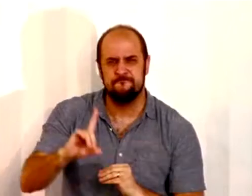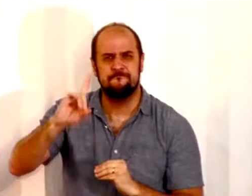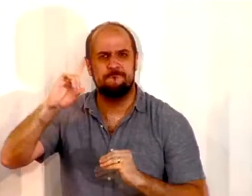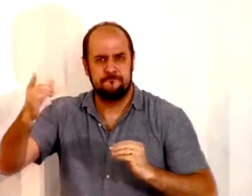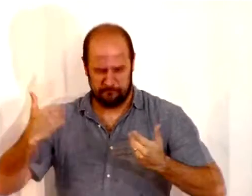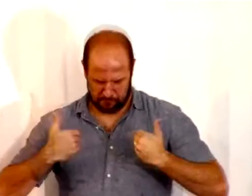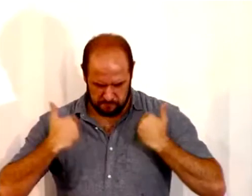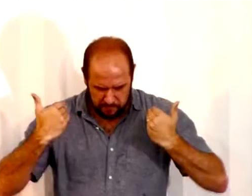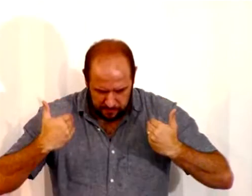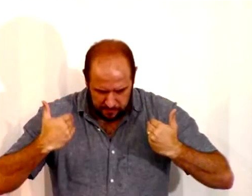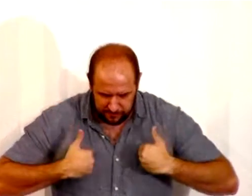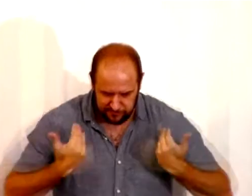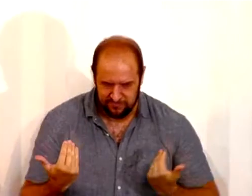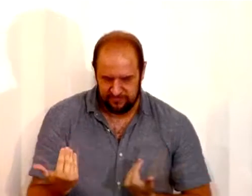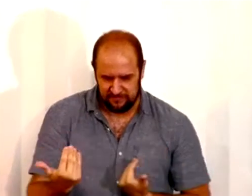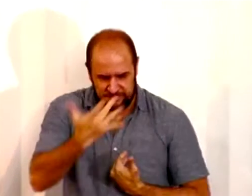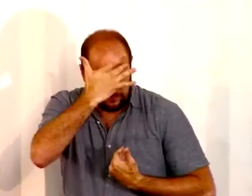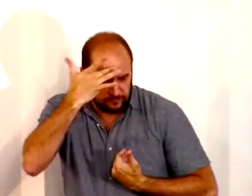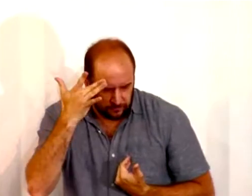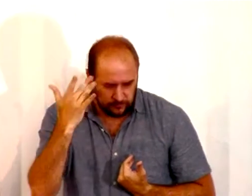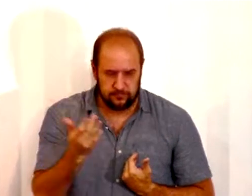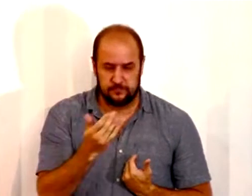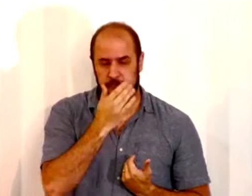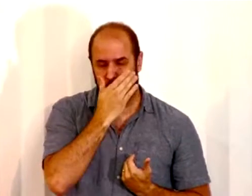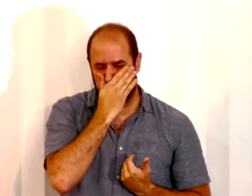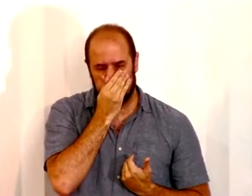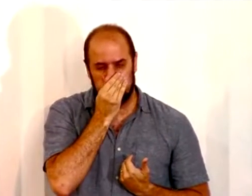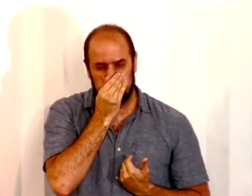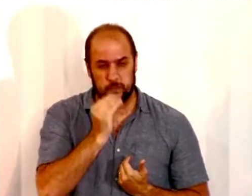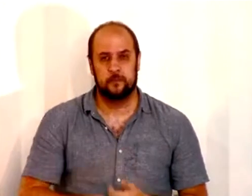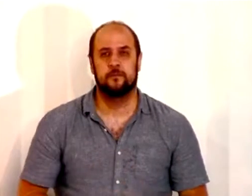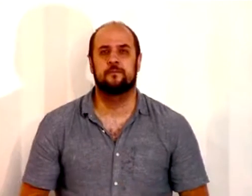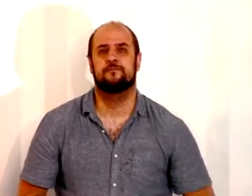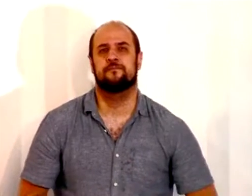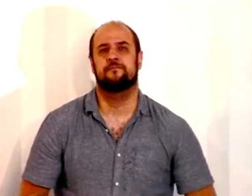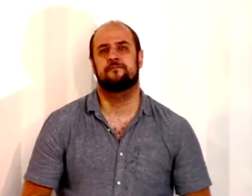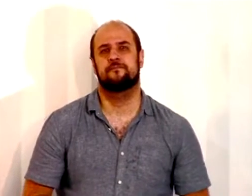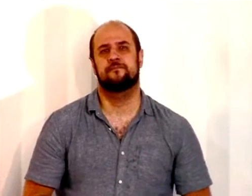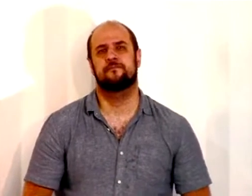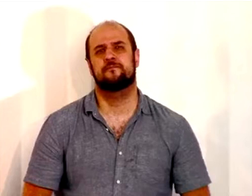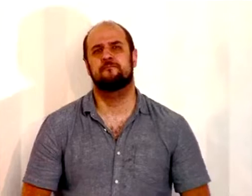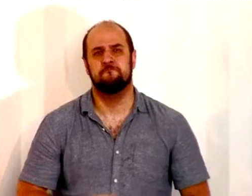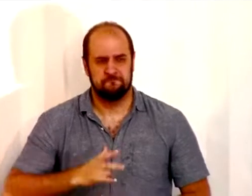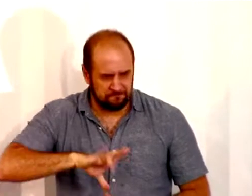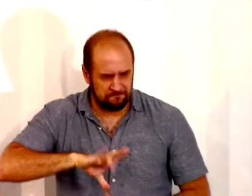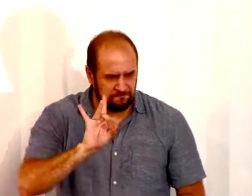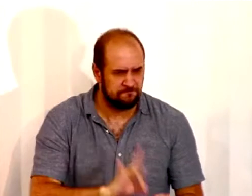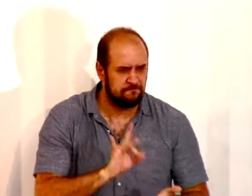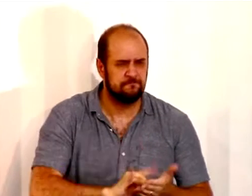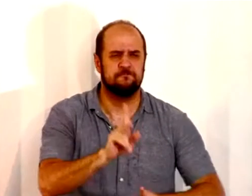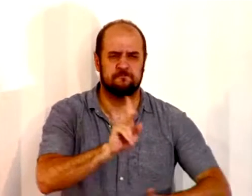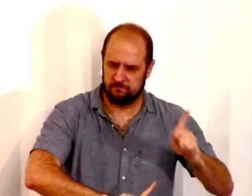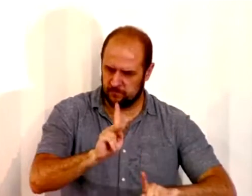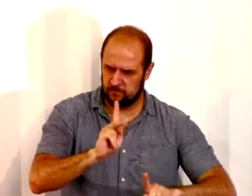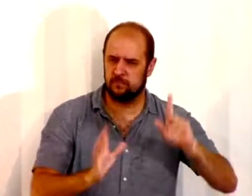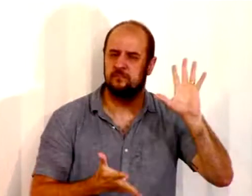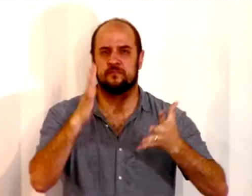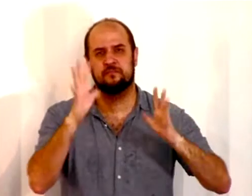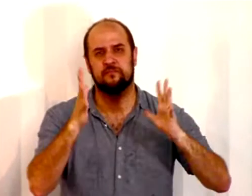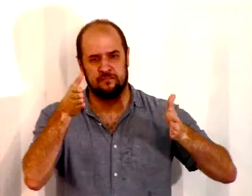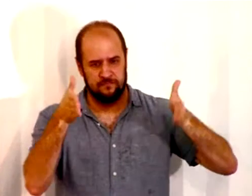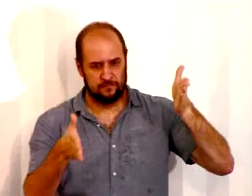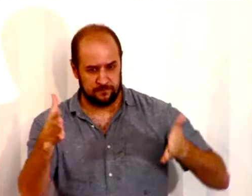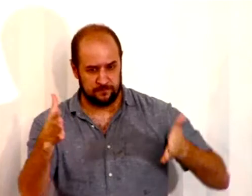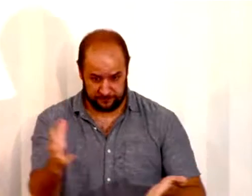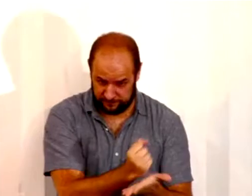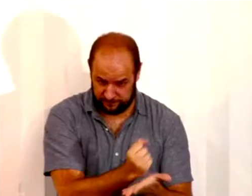traz alegria para as pessoas que estão tristes. E fala aí de dois momentos que o povo certamente celebravam, que era no momento da